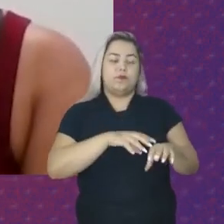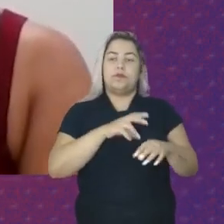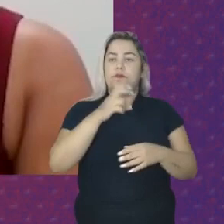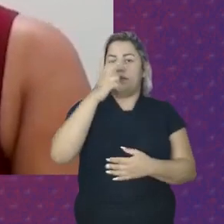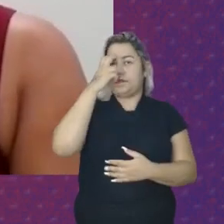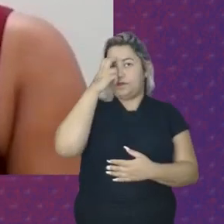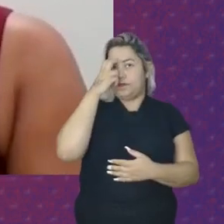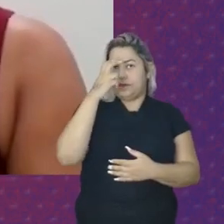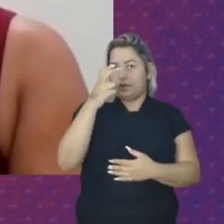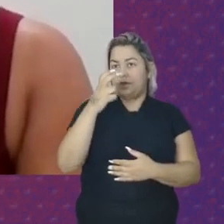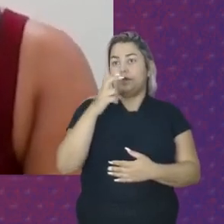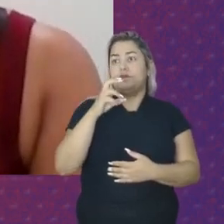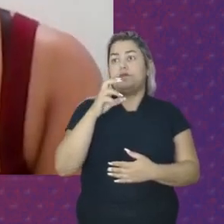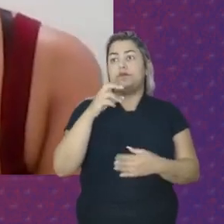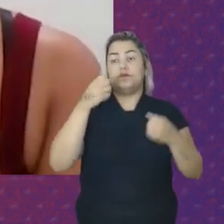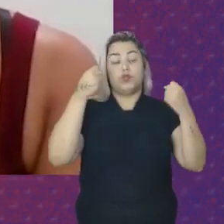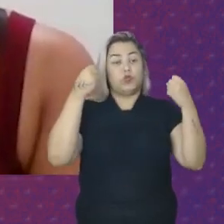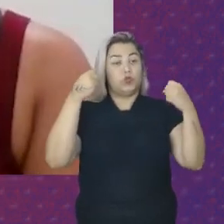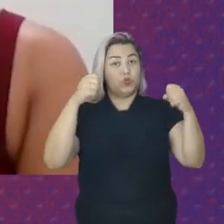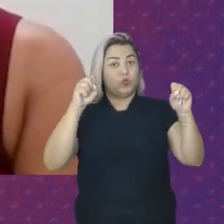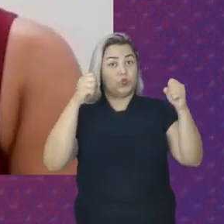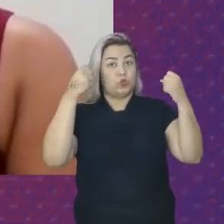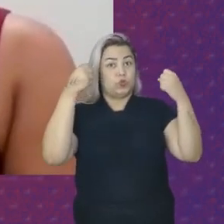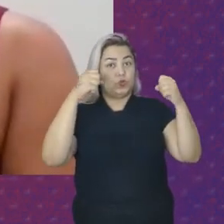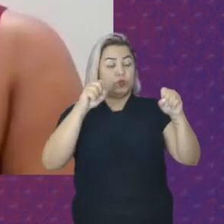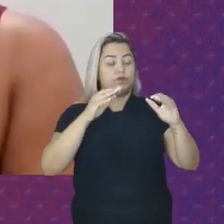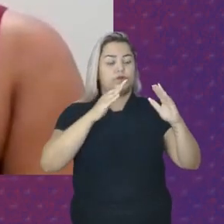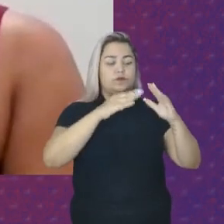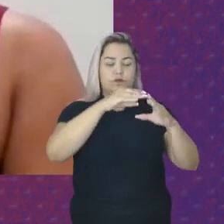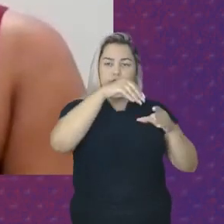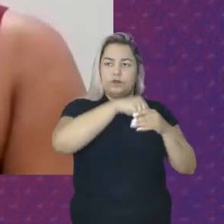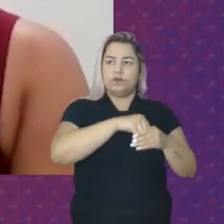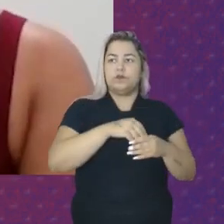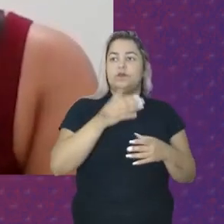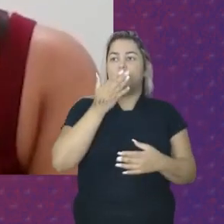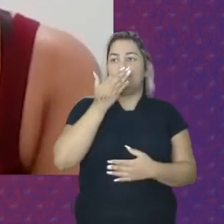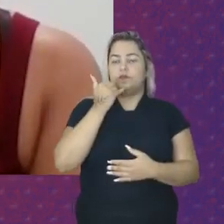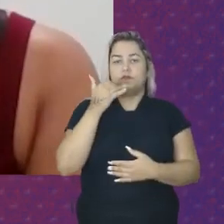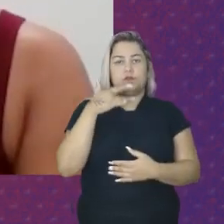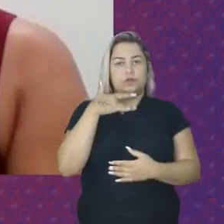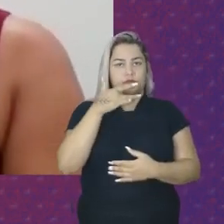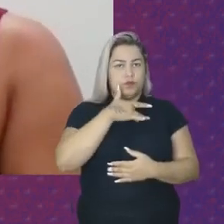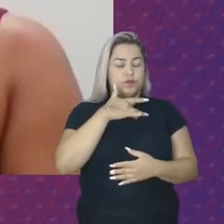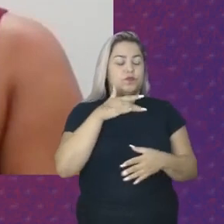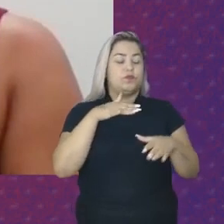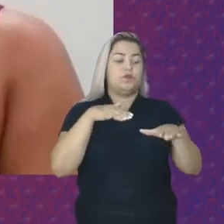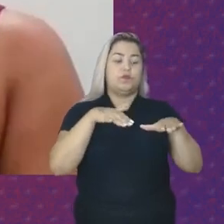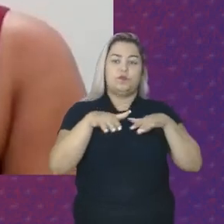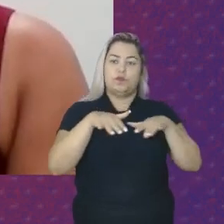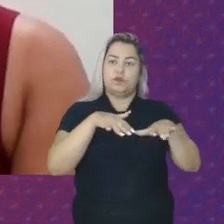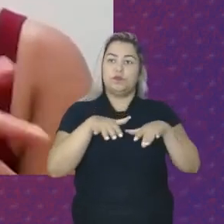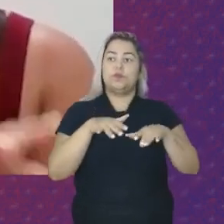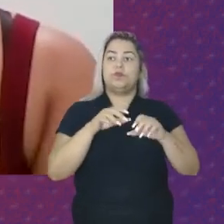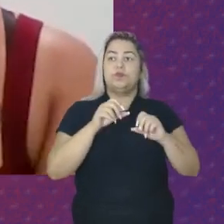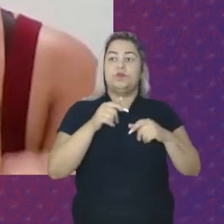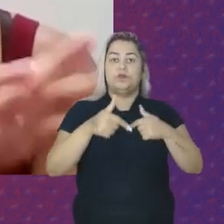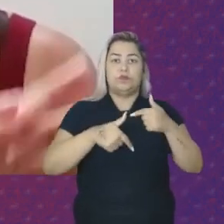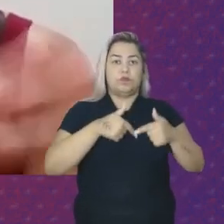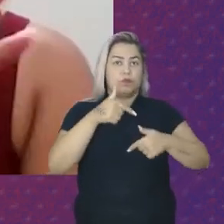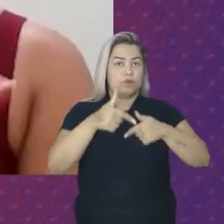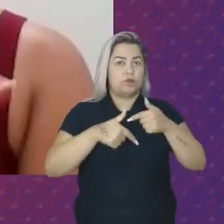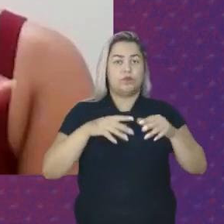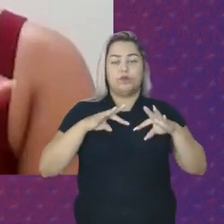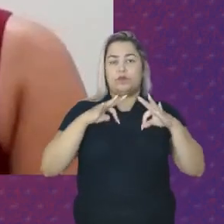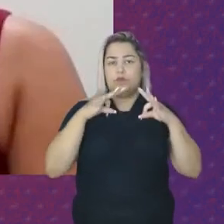e lazer, a esporte, a moradia digna, a alimentação saudável, a mobilidade, o emprego, né?